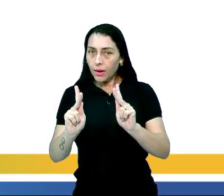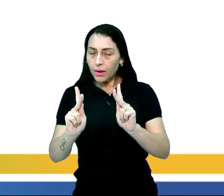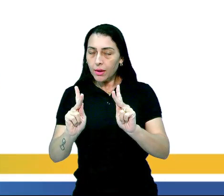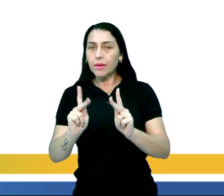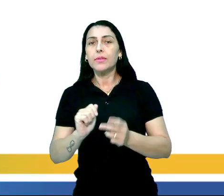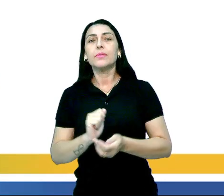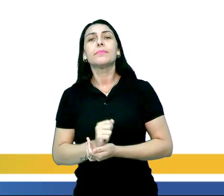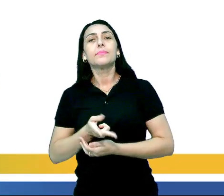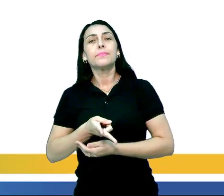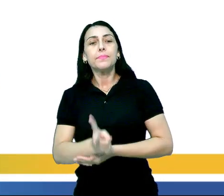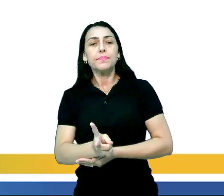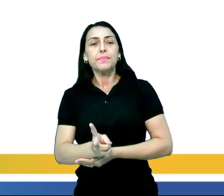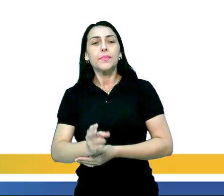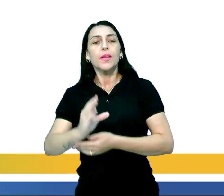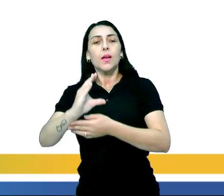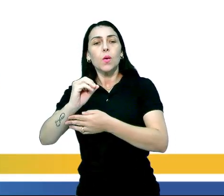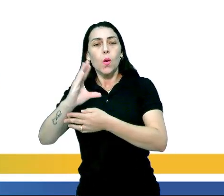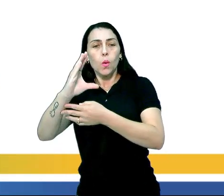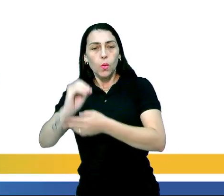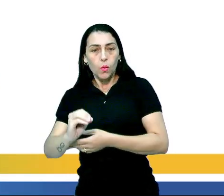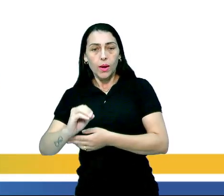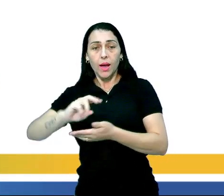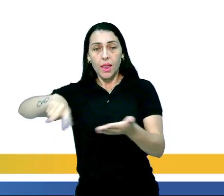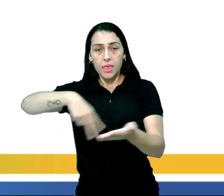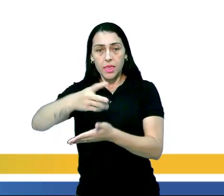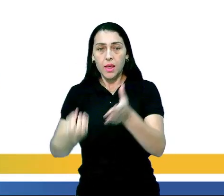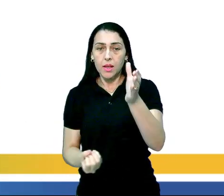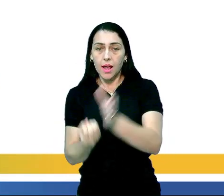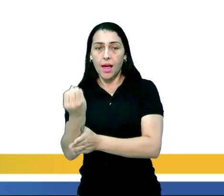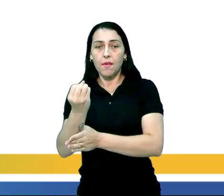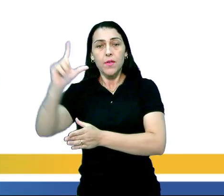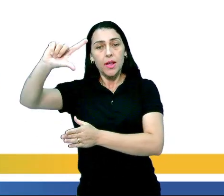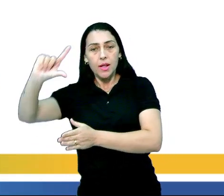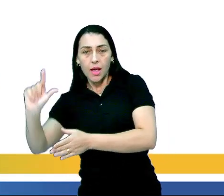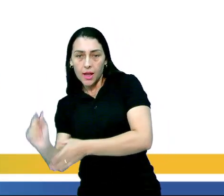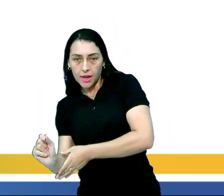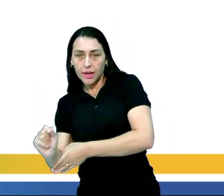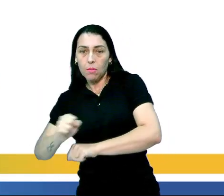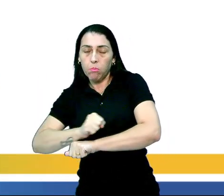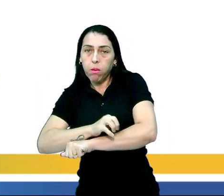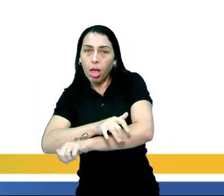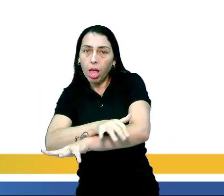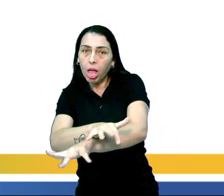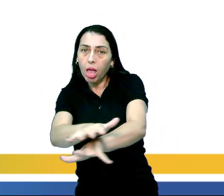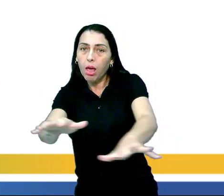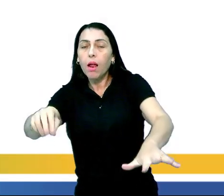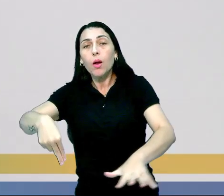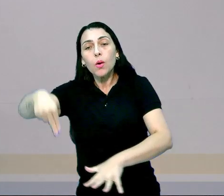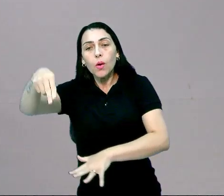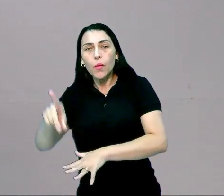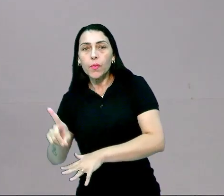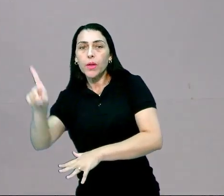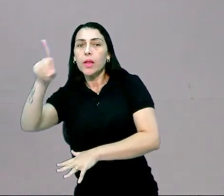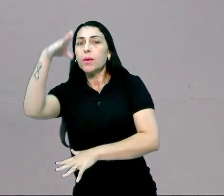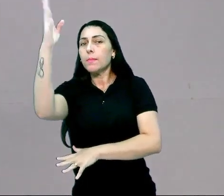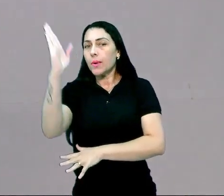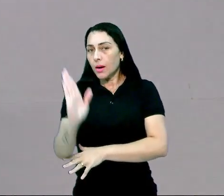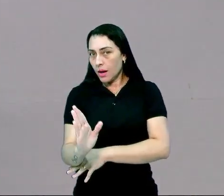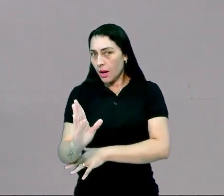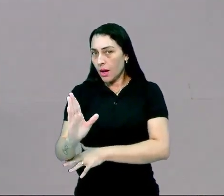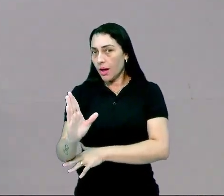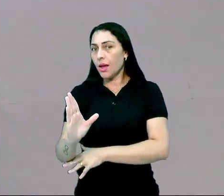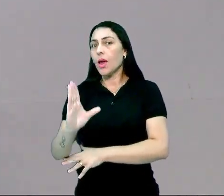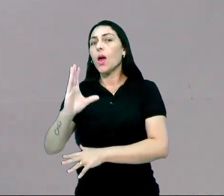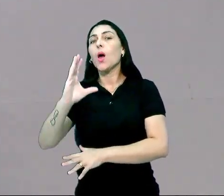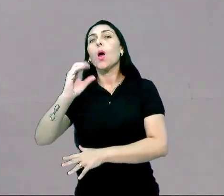Então, segue aí. Temos o coco, que é dança de origem africana, que se espalhou no Nordeste brasileiro. Então, é coco, meu